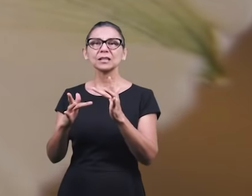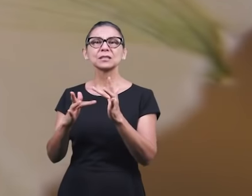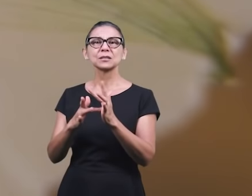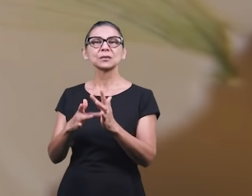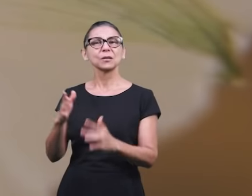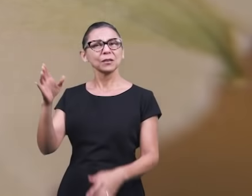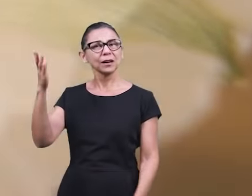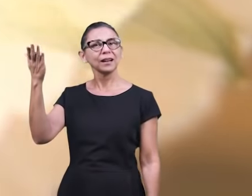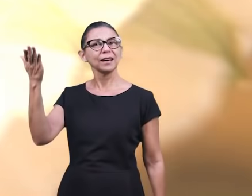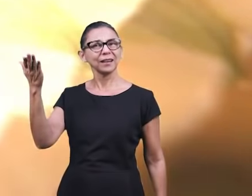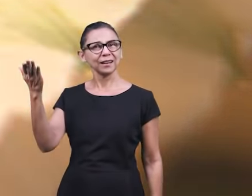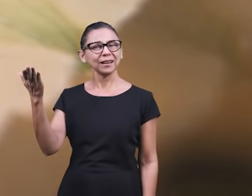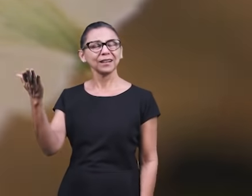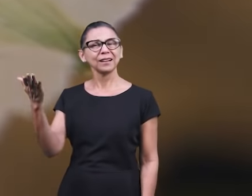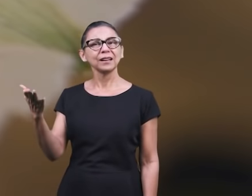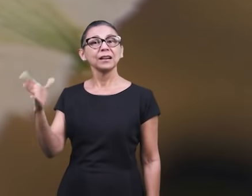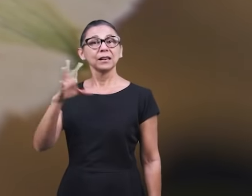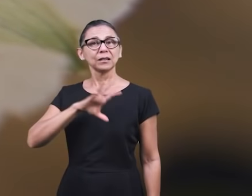Ele é